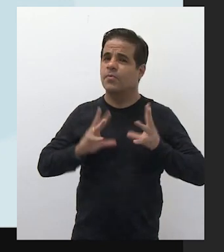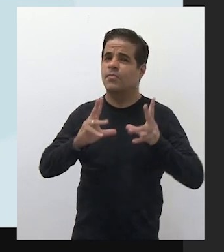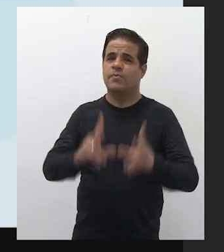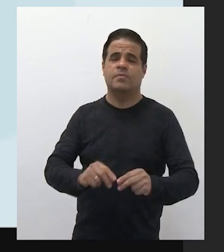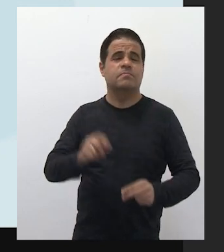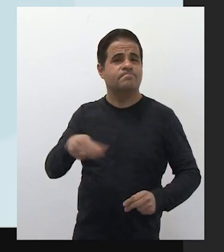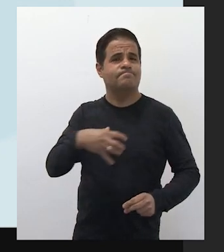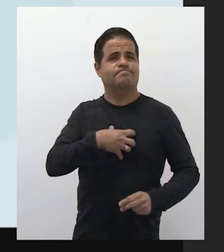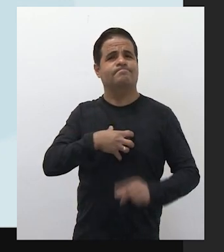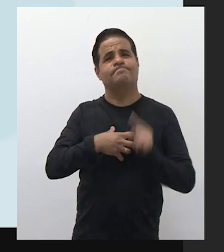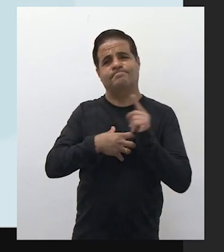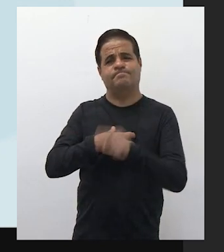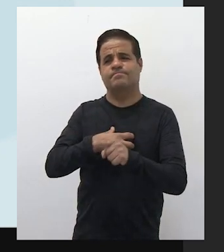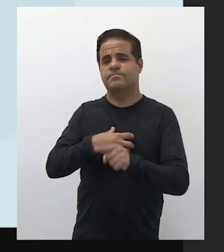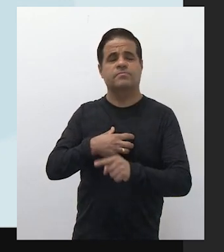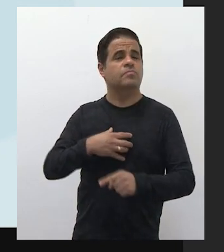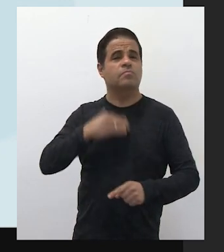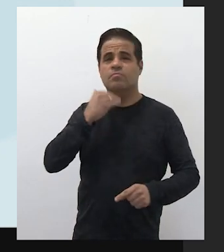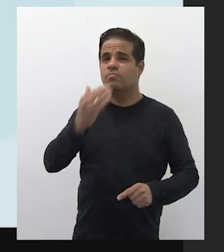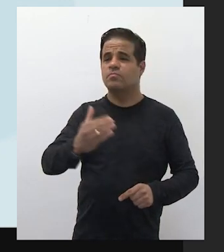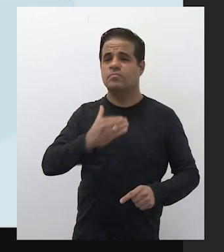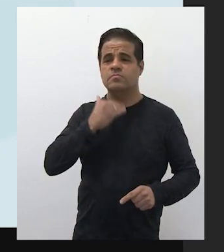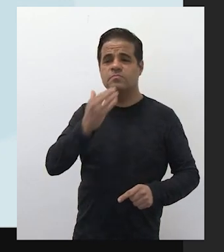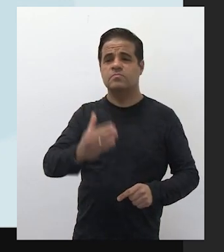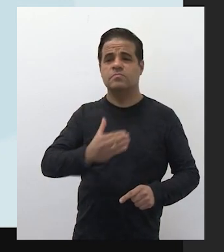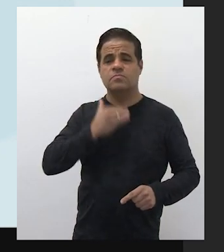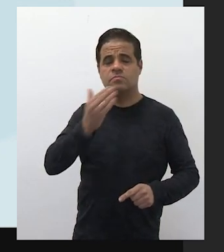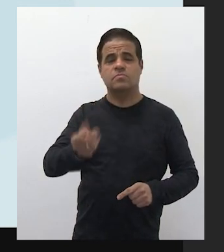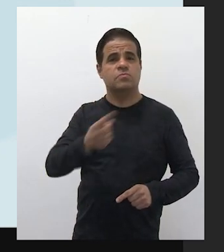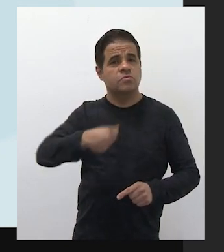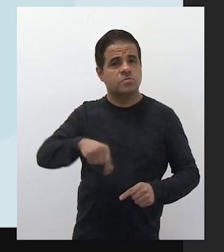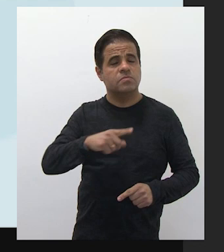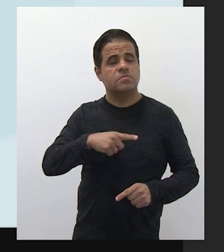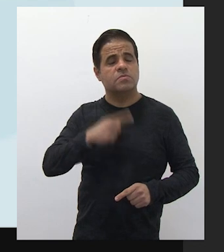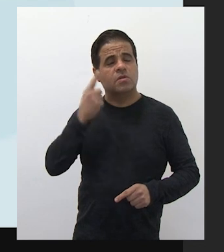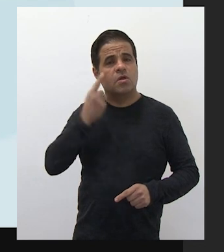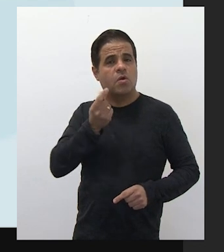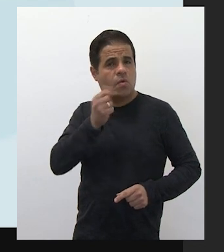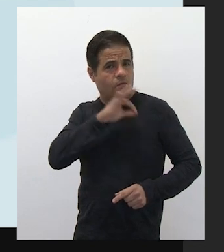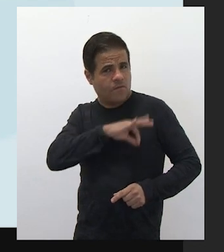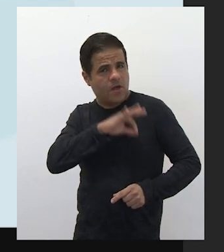nesse sentido. Não adianta a gente ter uma renda